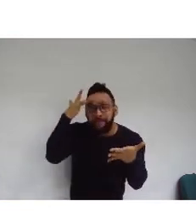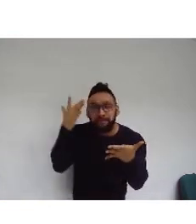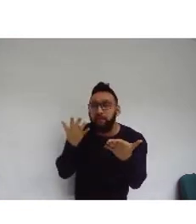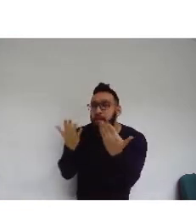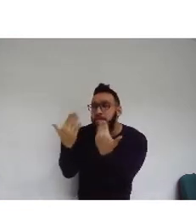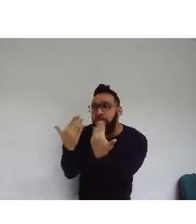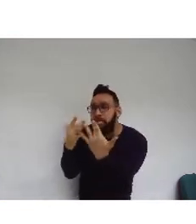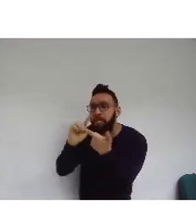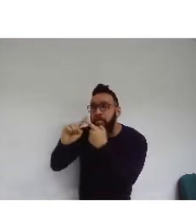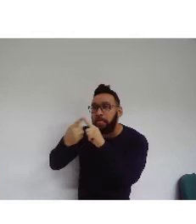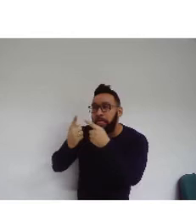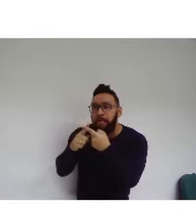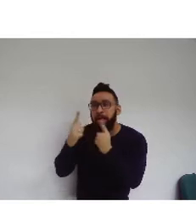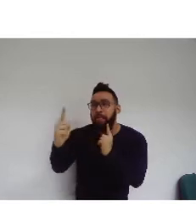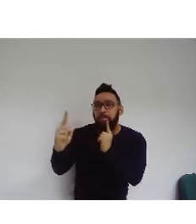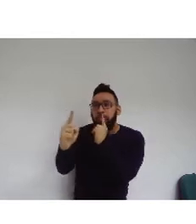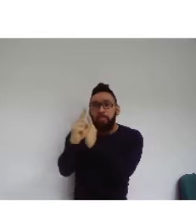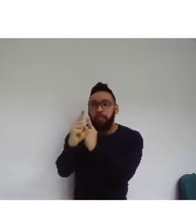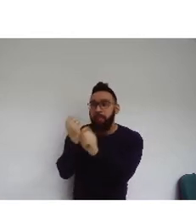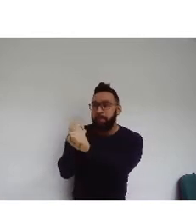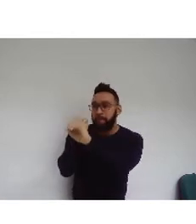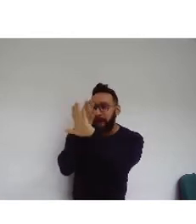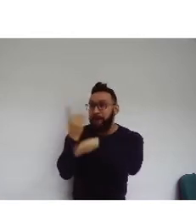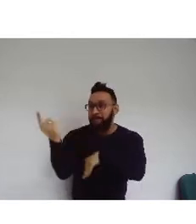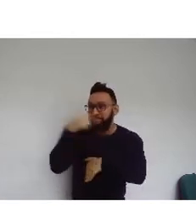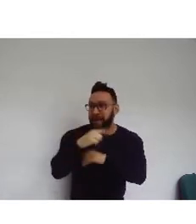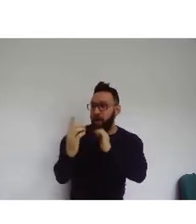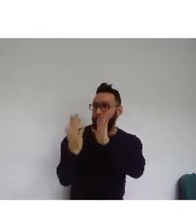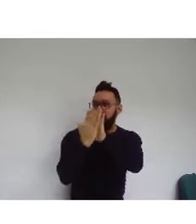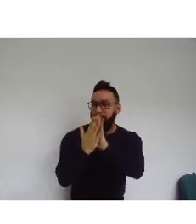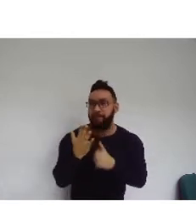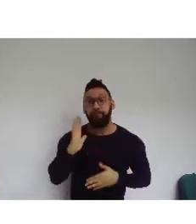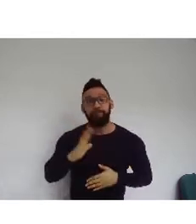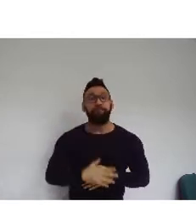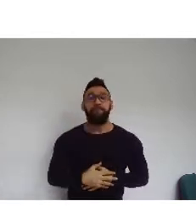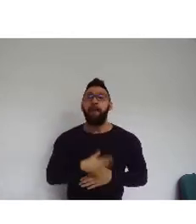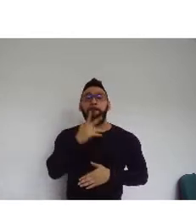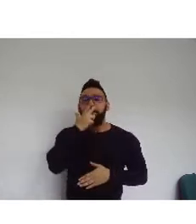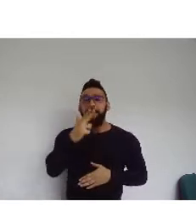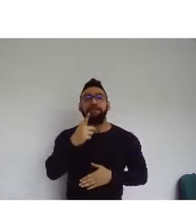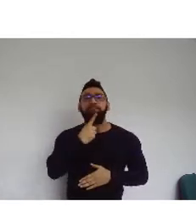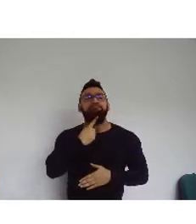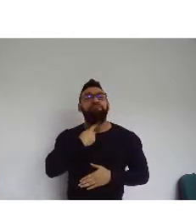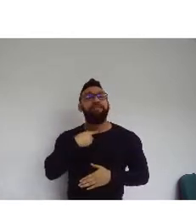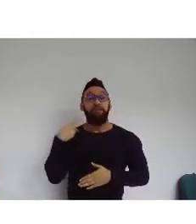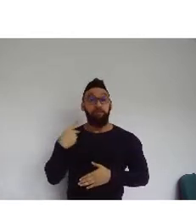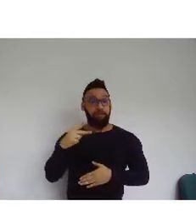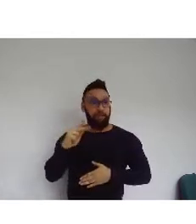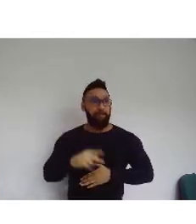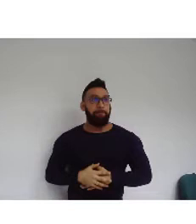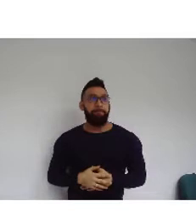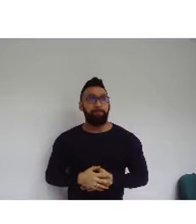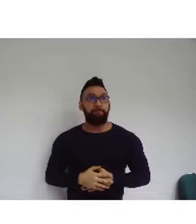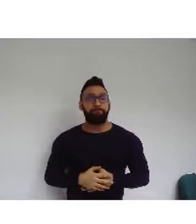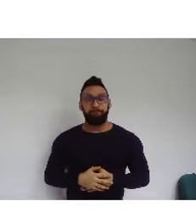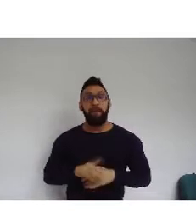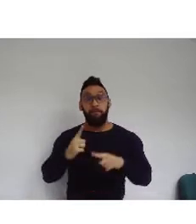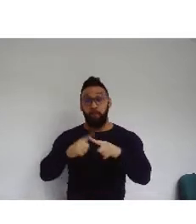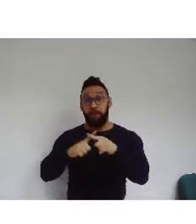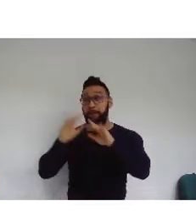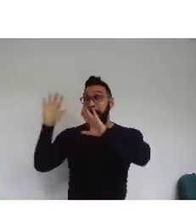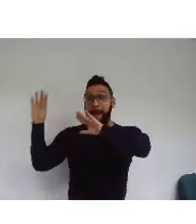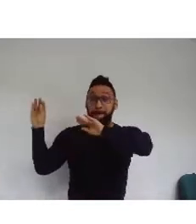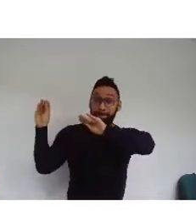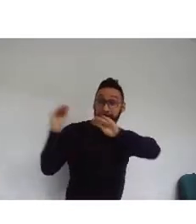dá a dimensão do seu empreendimento. Ele diz, ainda foi 3 pessoas, só que aí no último